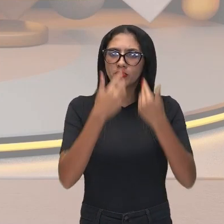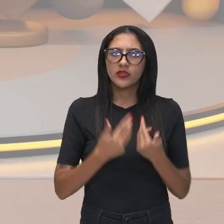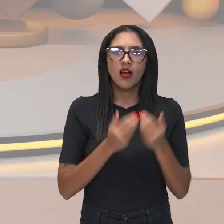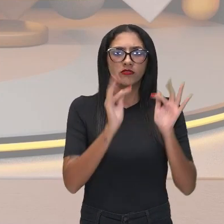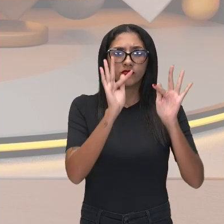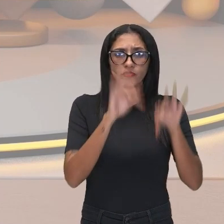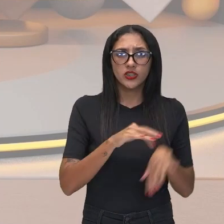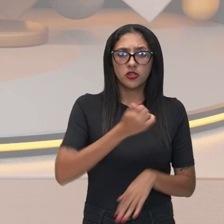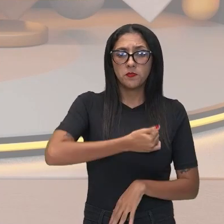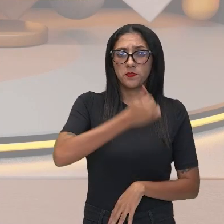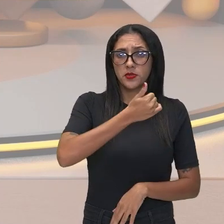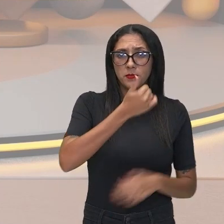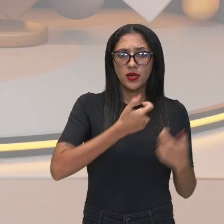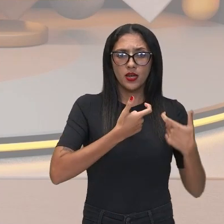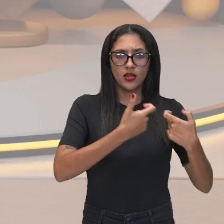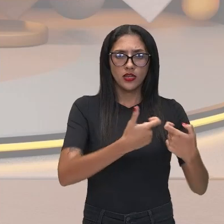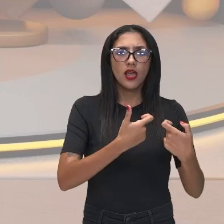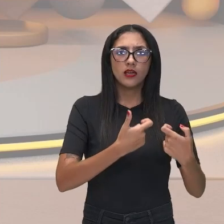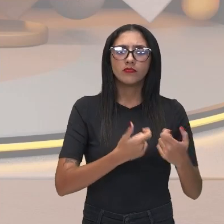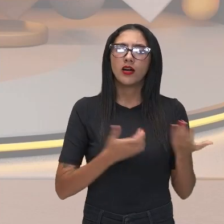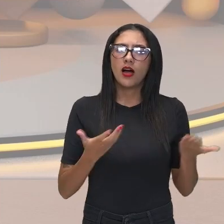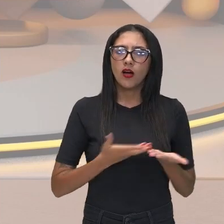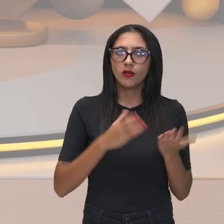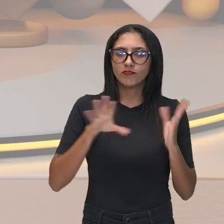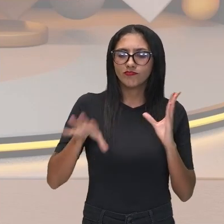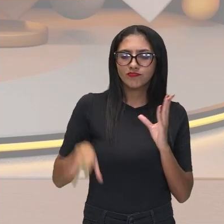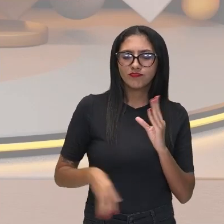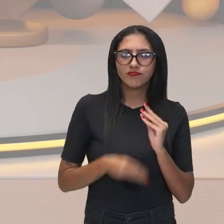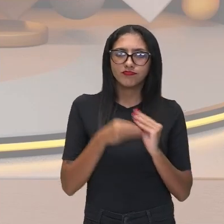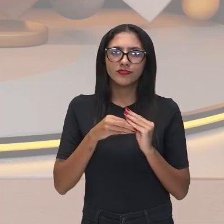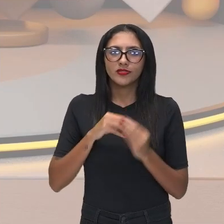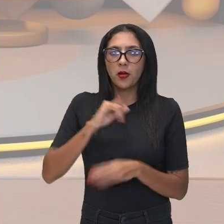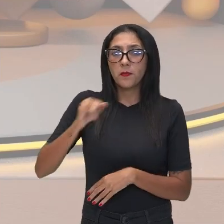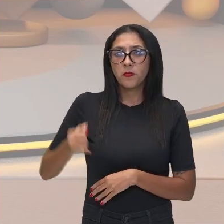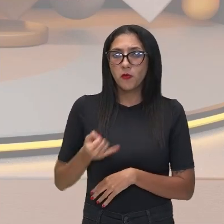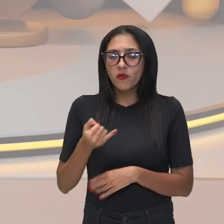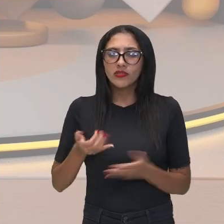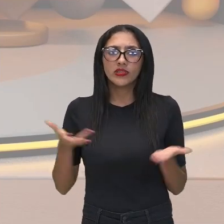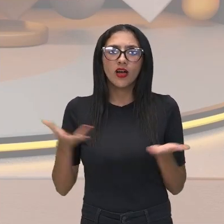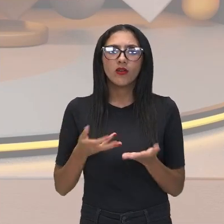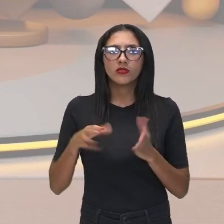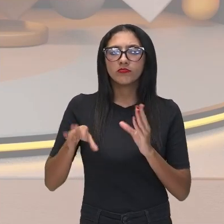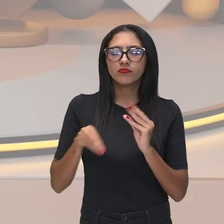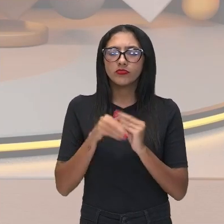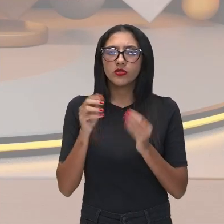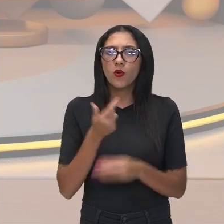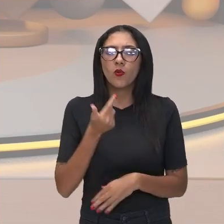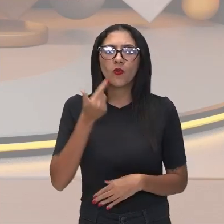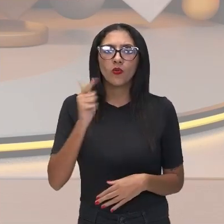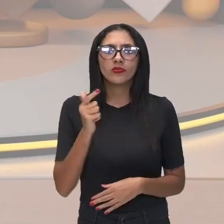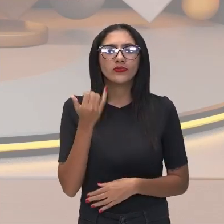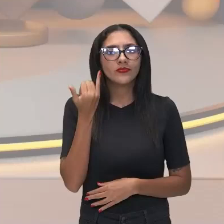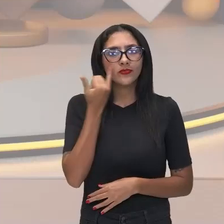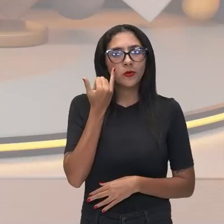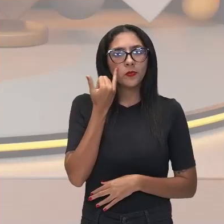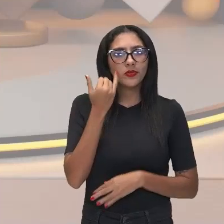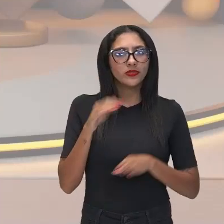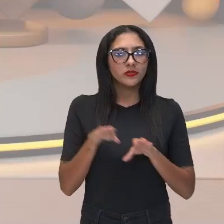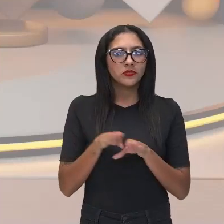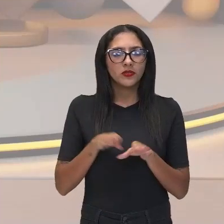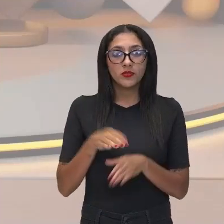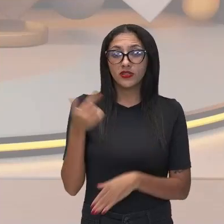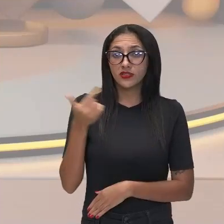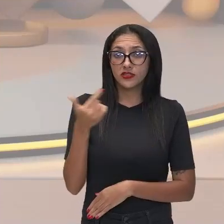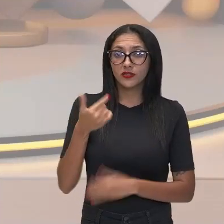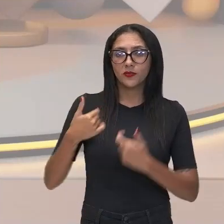final da Primeira Guerra, a gente já vai aproveitar para emendar aqui em dados que nós vamos estudar sobre a Segunda